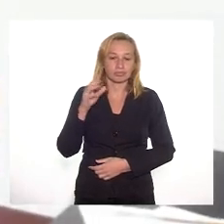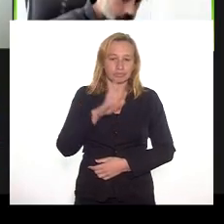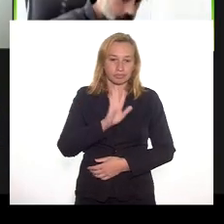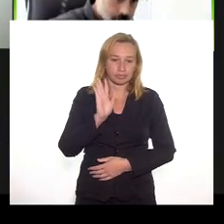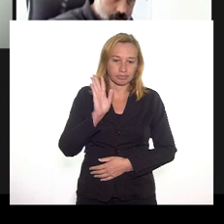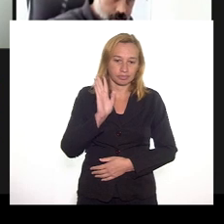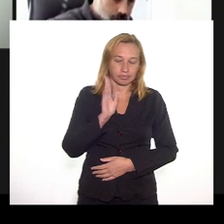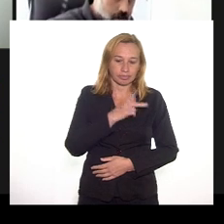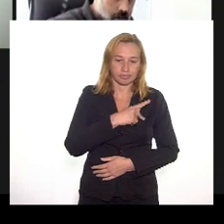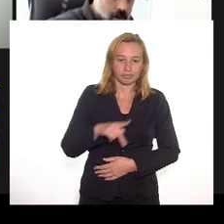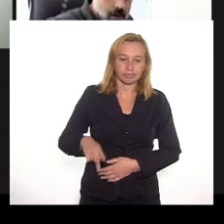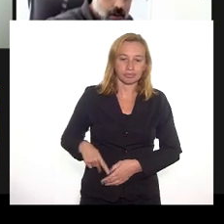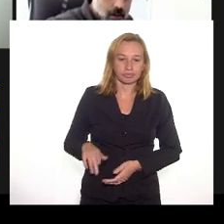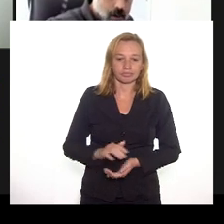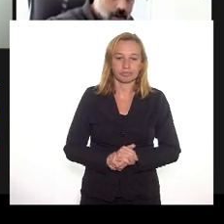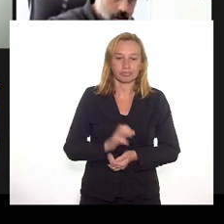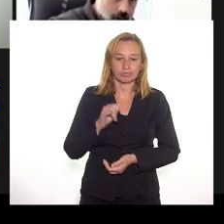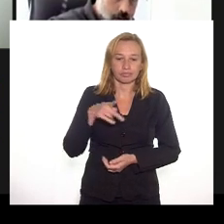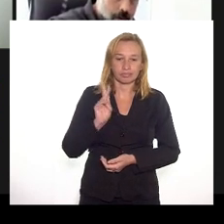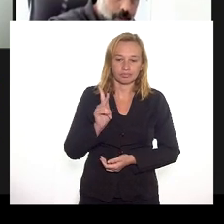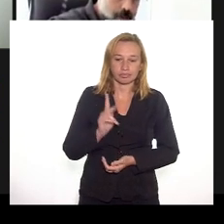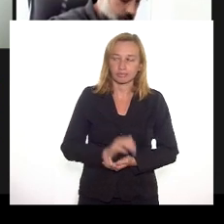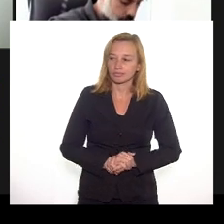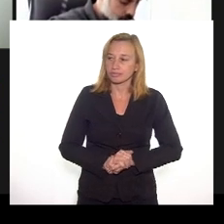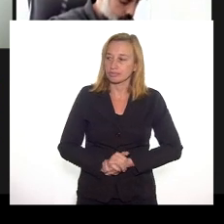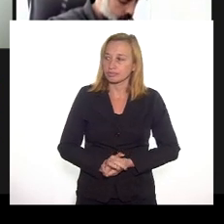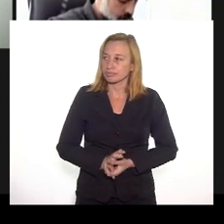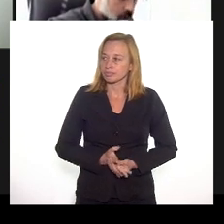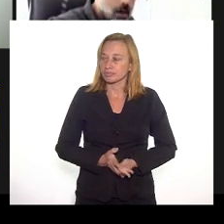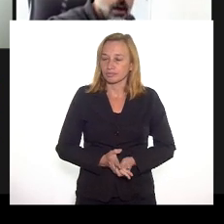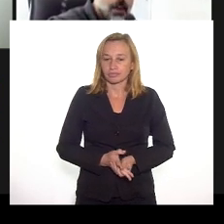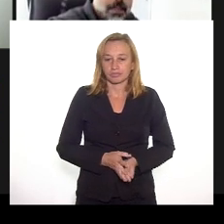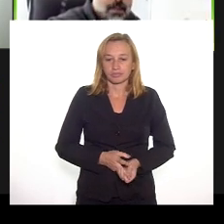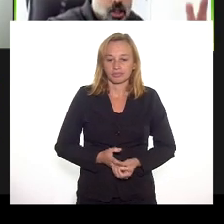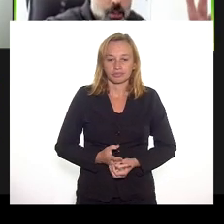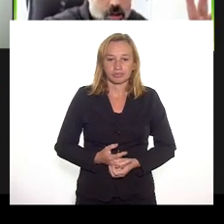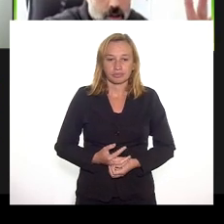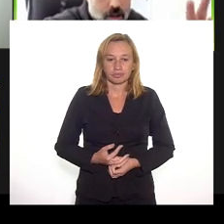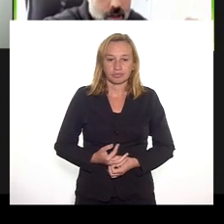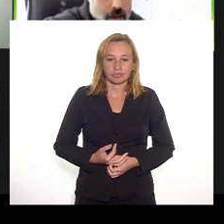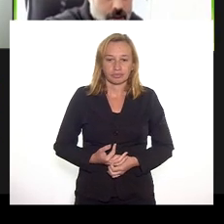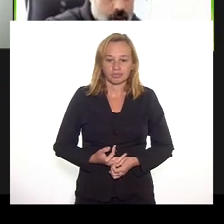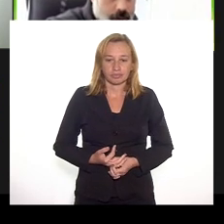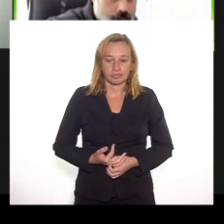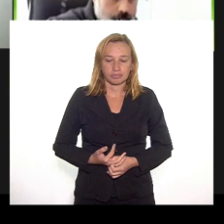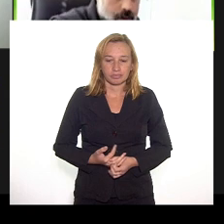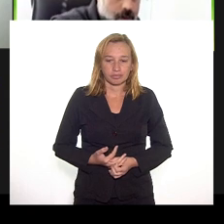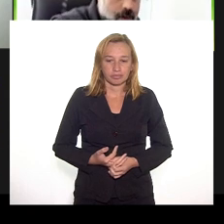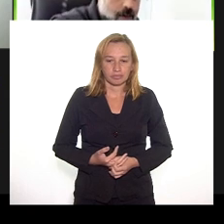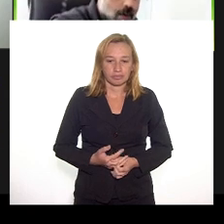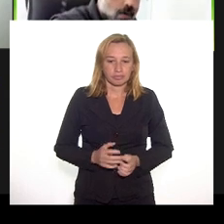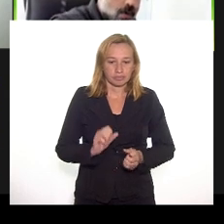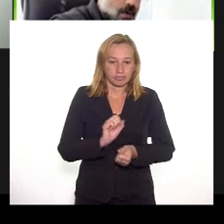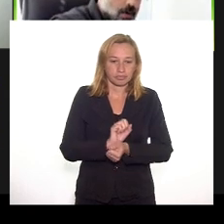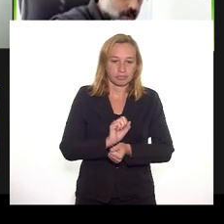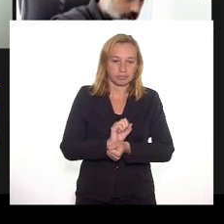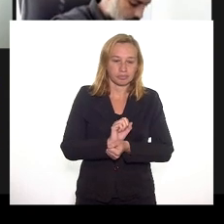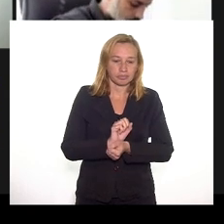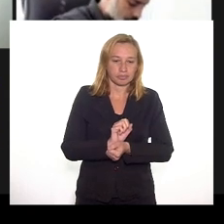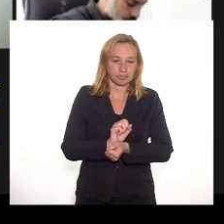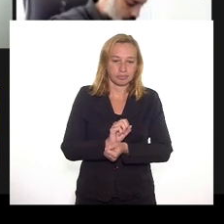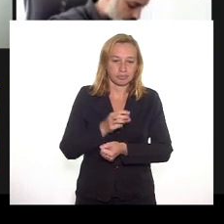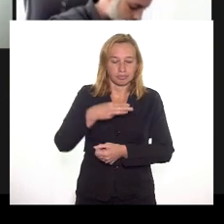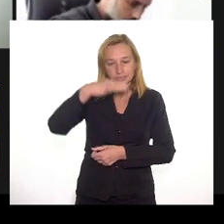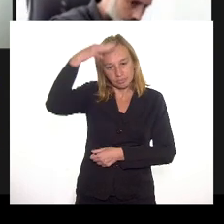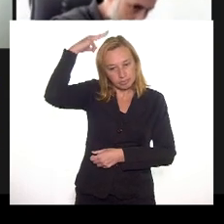Alexandre Knobloch, para discutir. Como é, rapidinho? Presidente, para discutir. Olha só, Márcio, Vossa Excelência quer